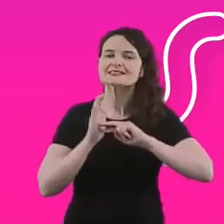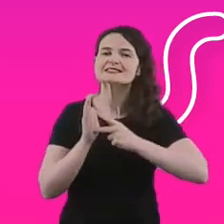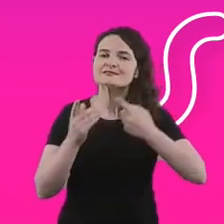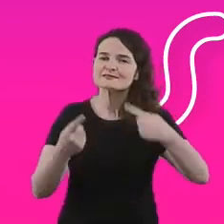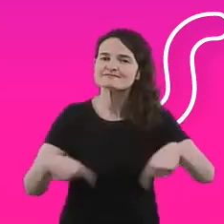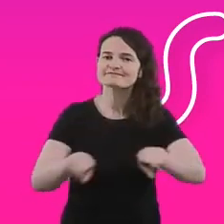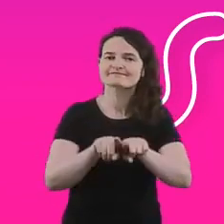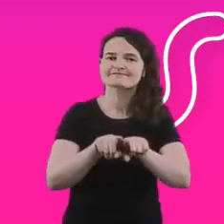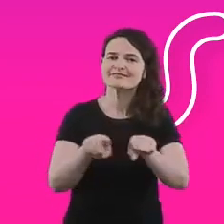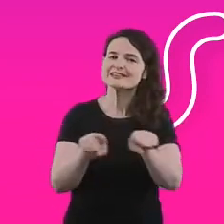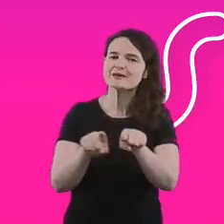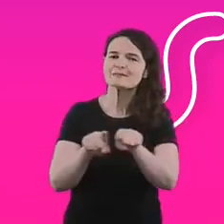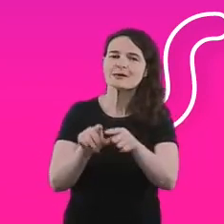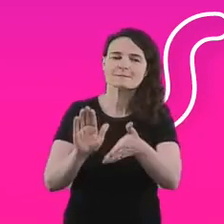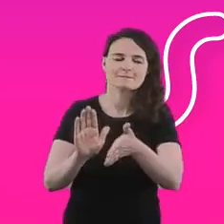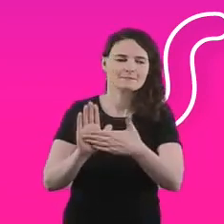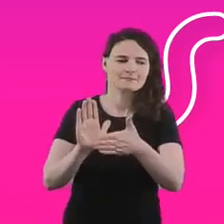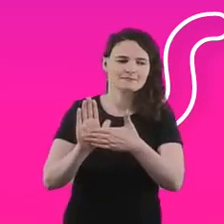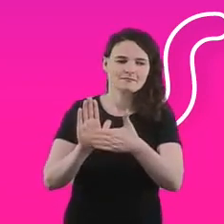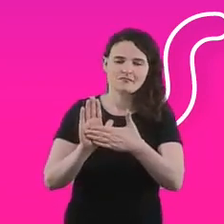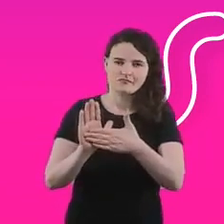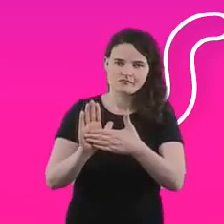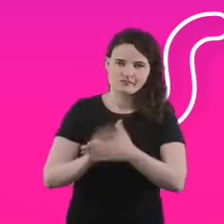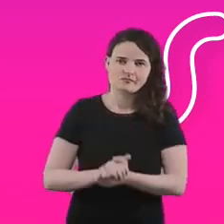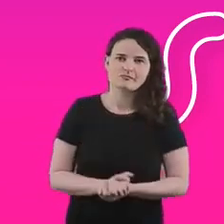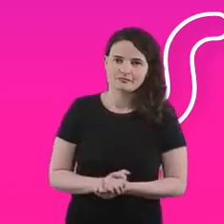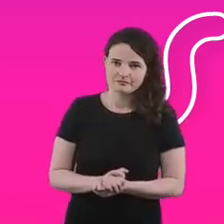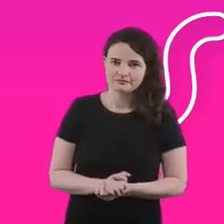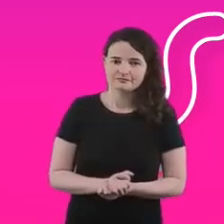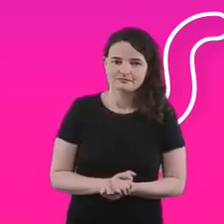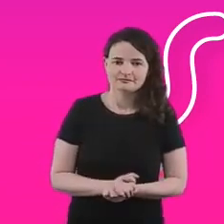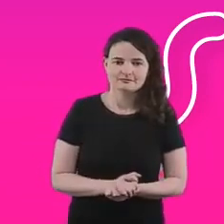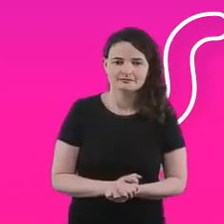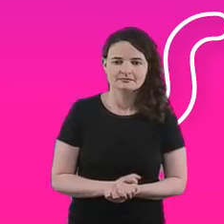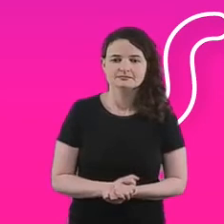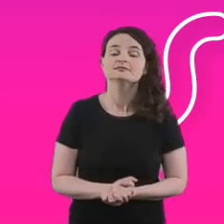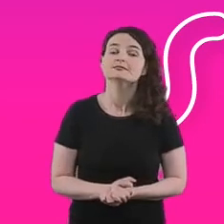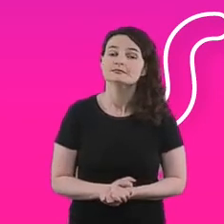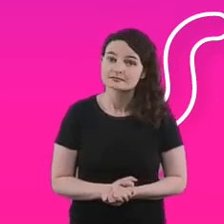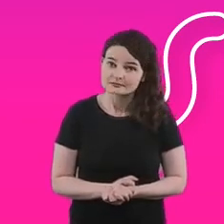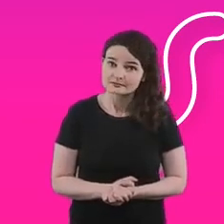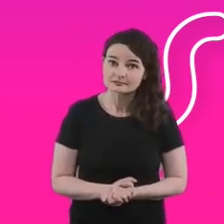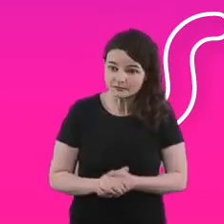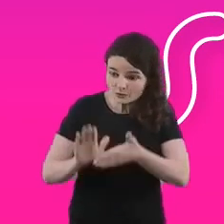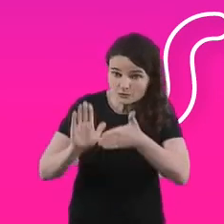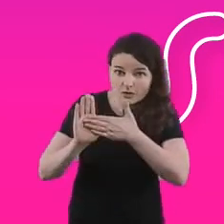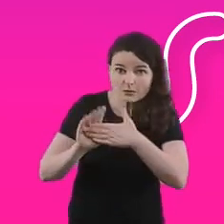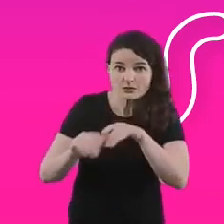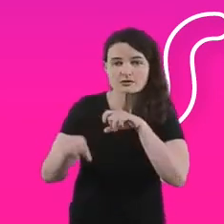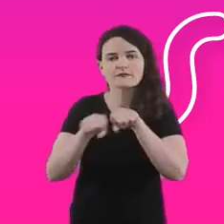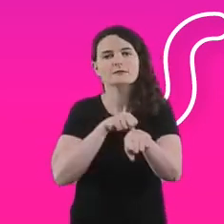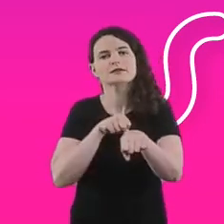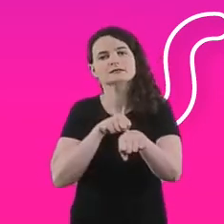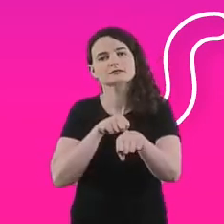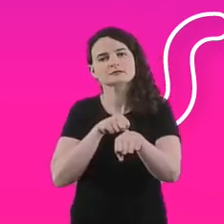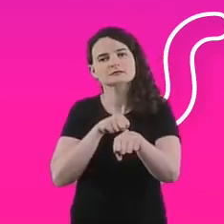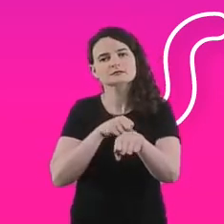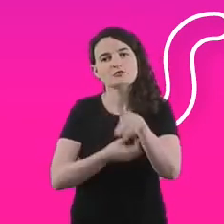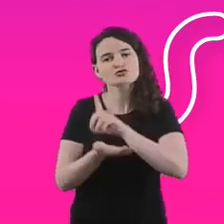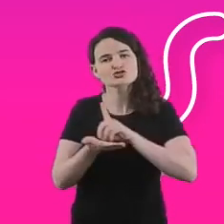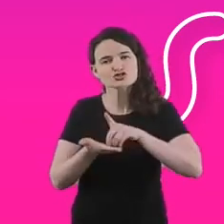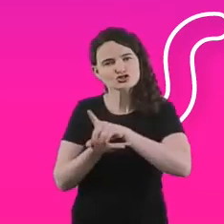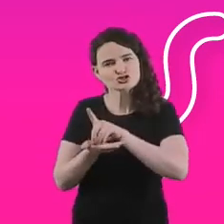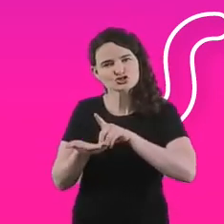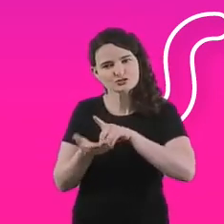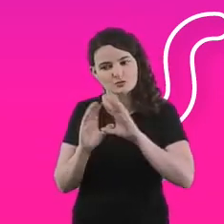né? É muito fundamental a gente, num programa de formação digital de professores, a gente olhar para isso, né? Para ver quanto que